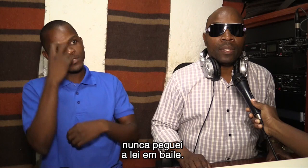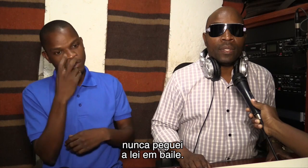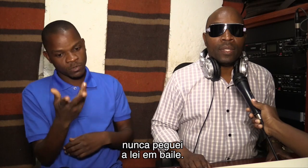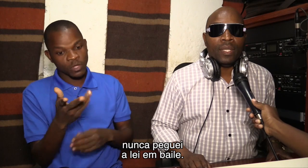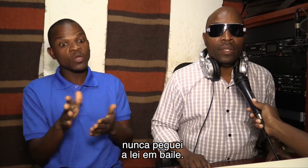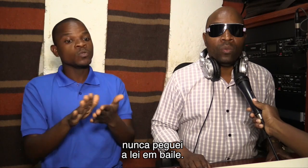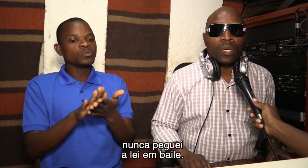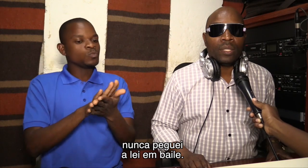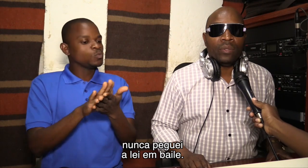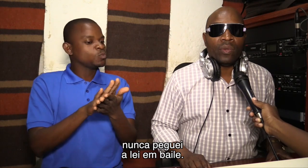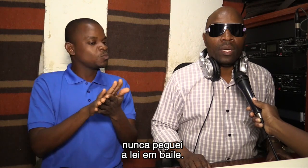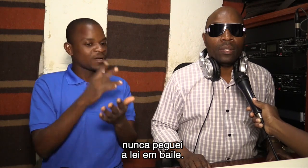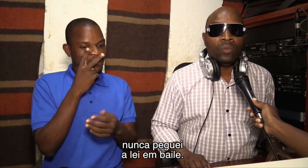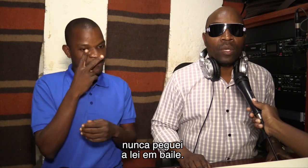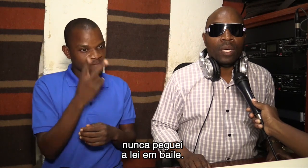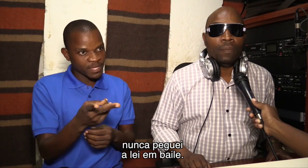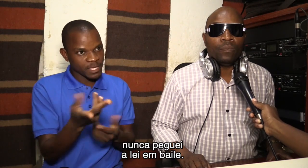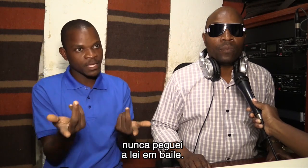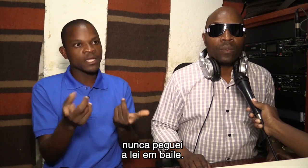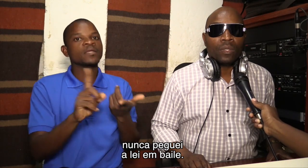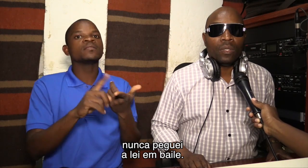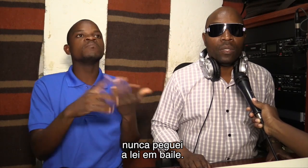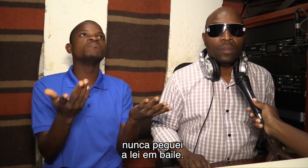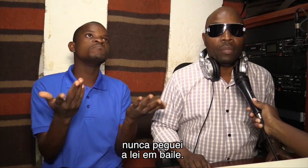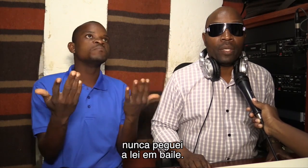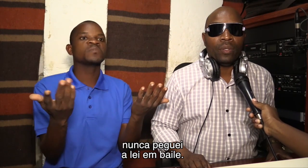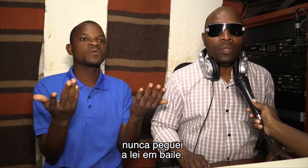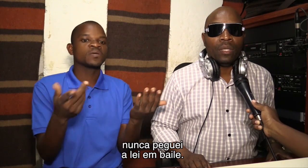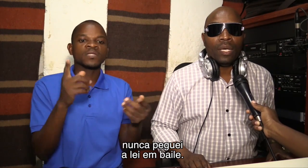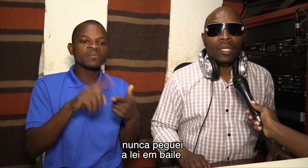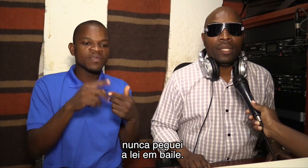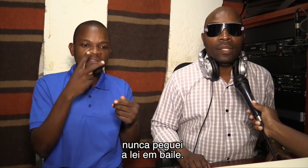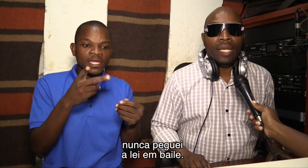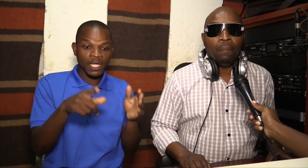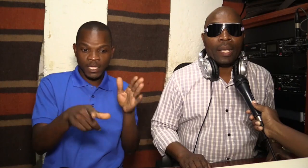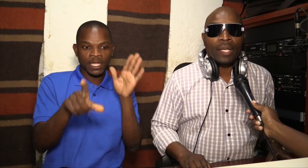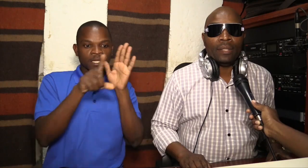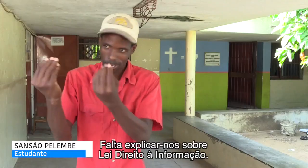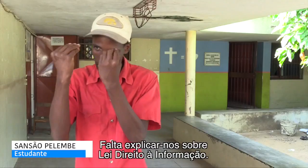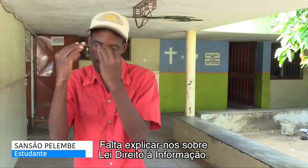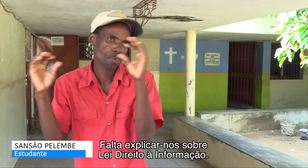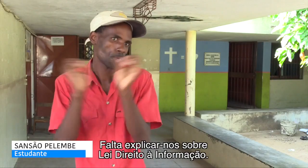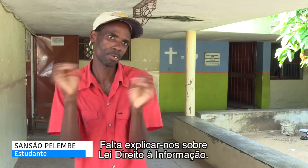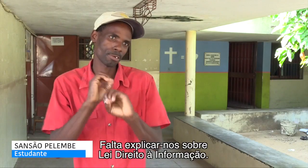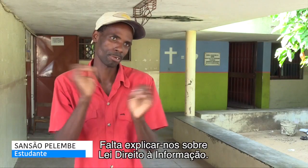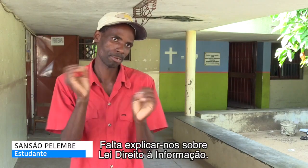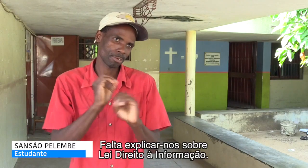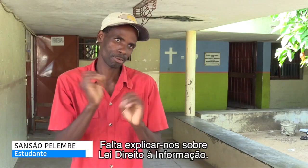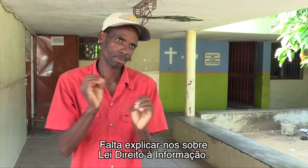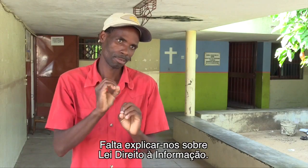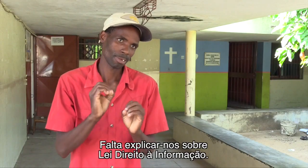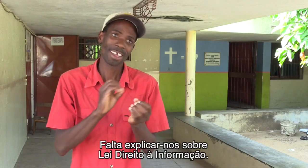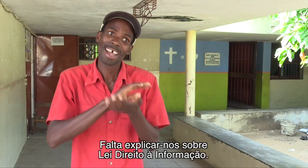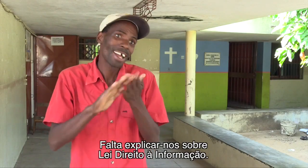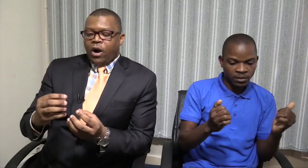nunca presenciei, nunca peguei a lei em braio. Falta explicar-nos sobre a Lei